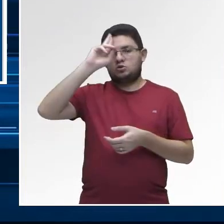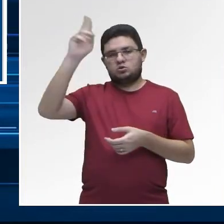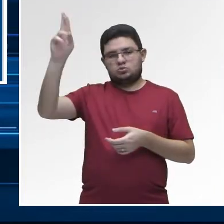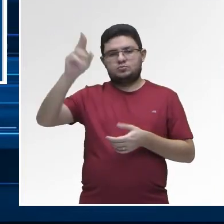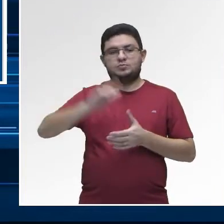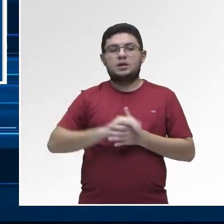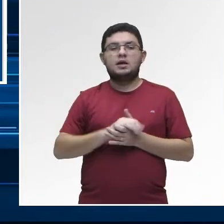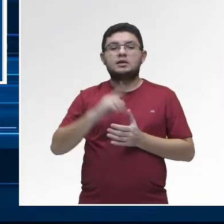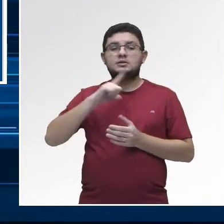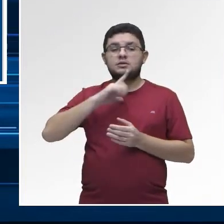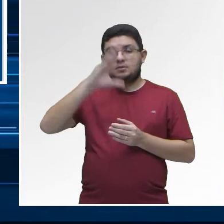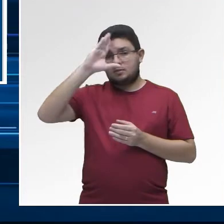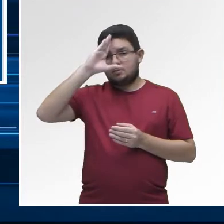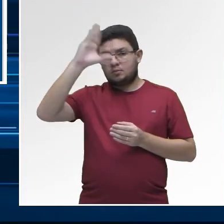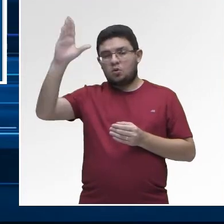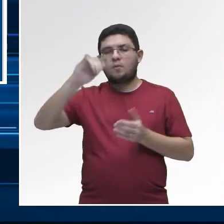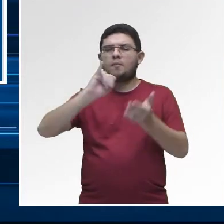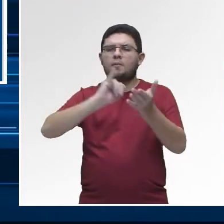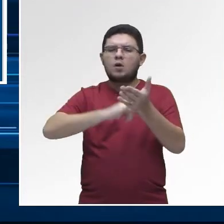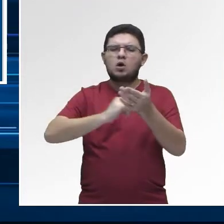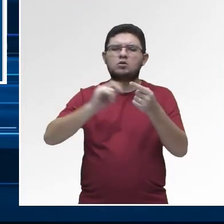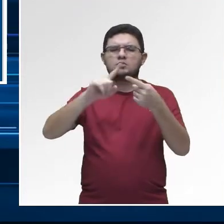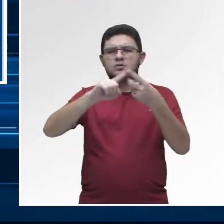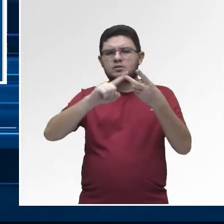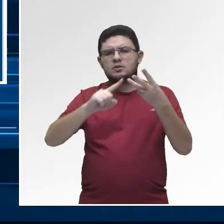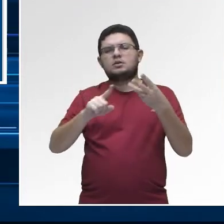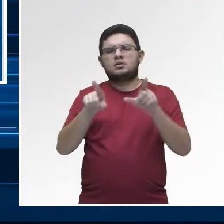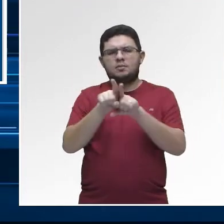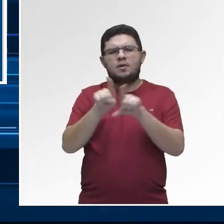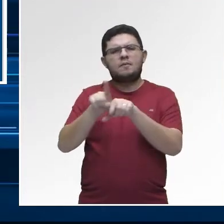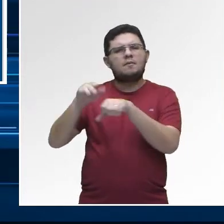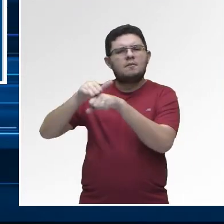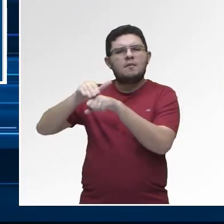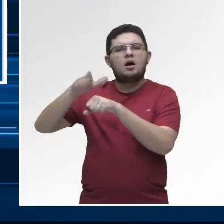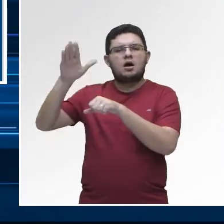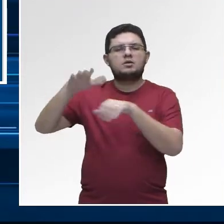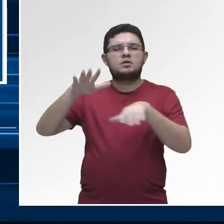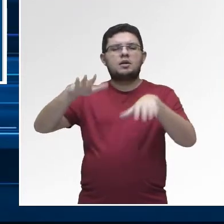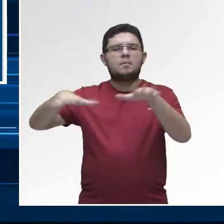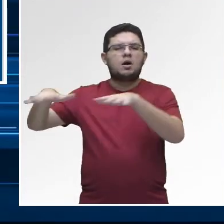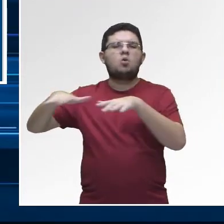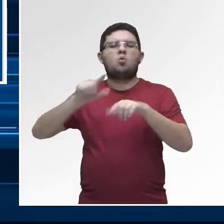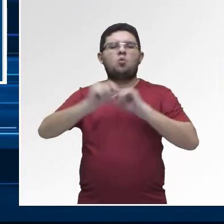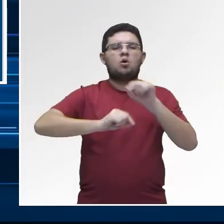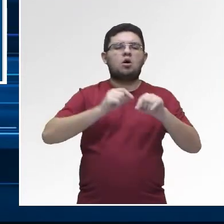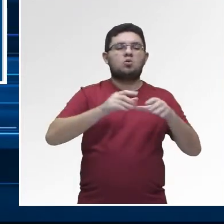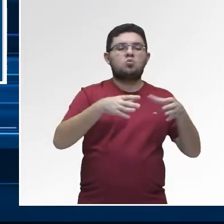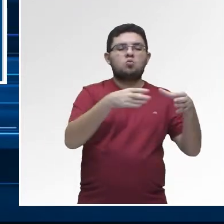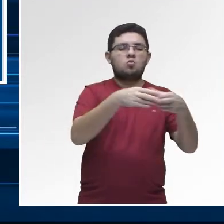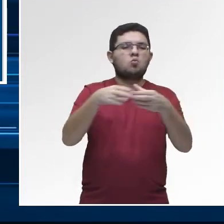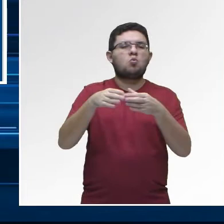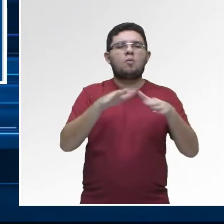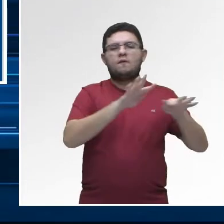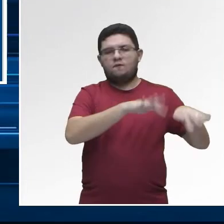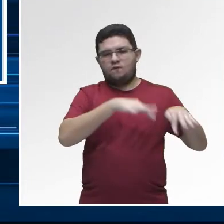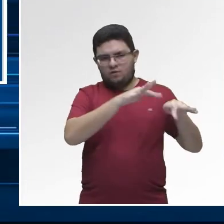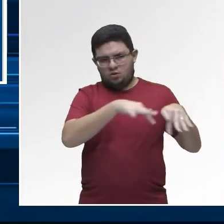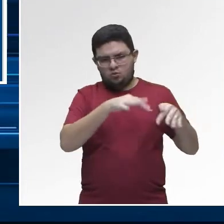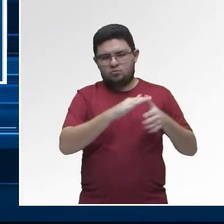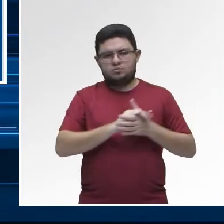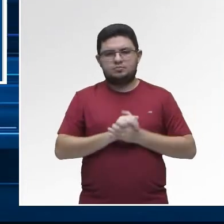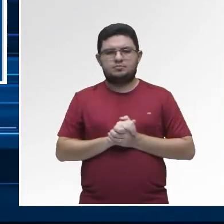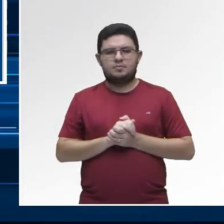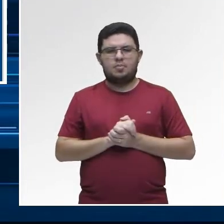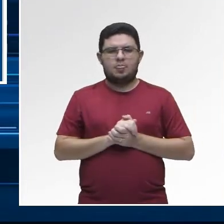que eram básicos e outros tantos que variavam de feudo para feudo. Como nós vimos, os feudos eles eram